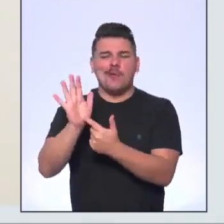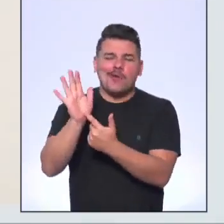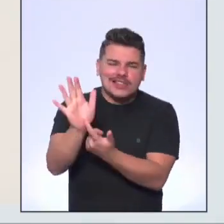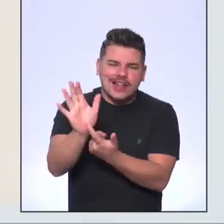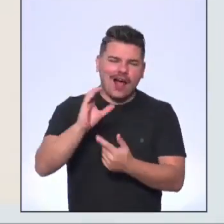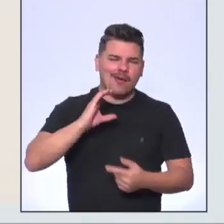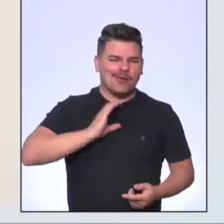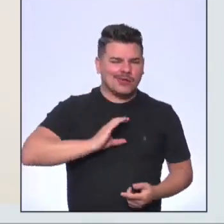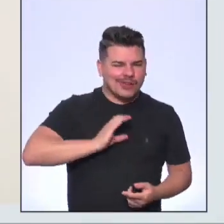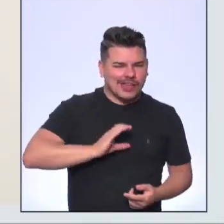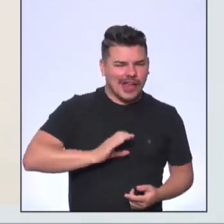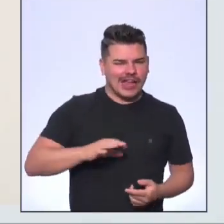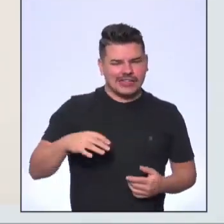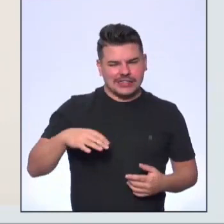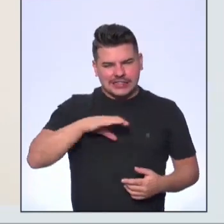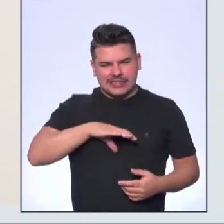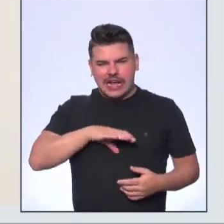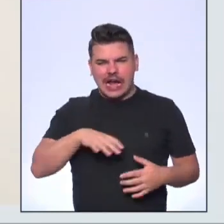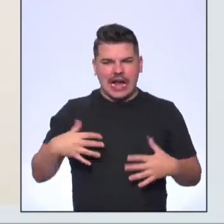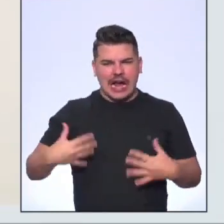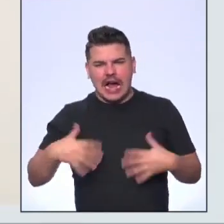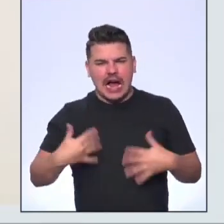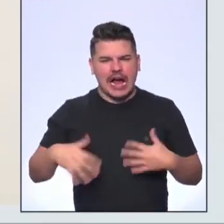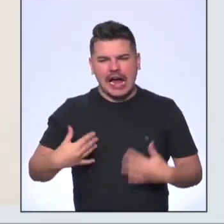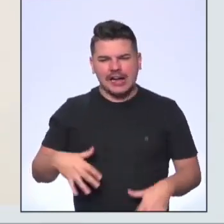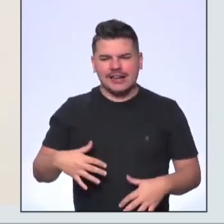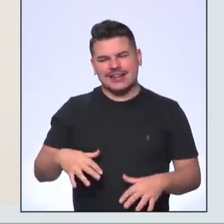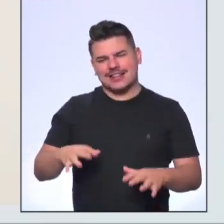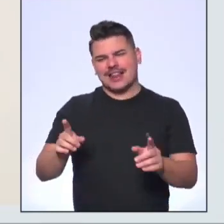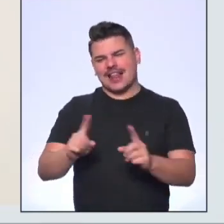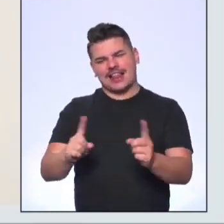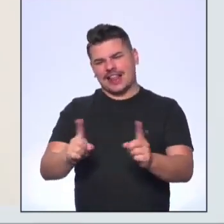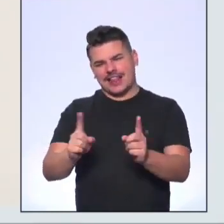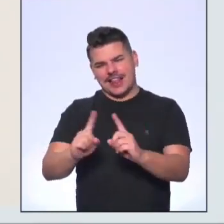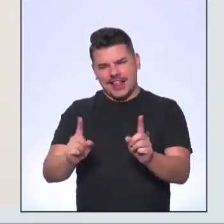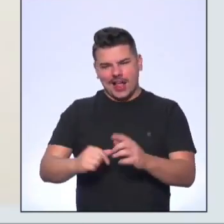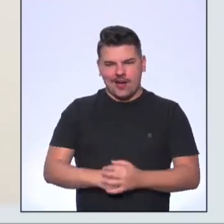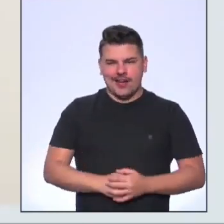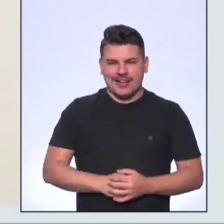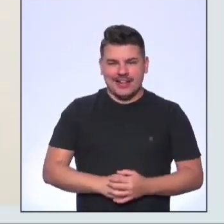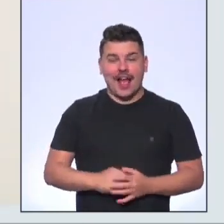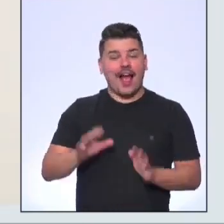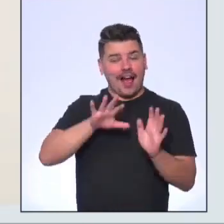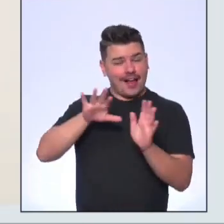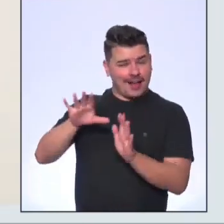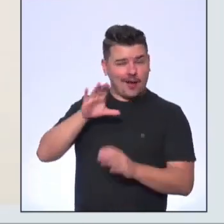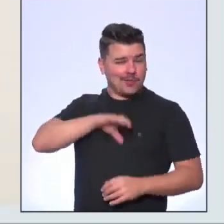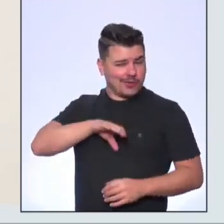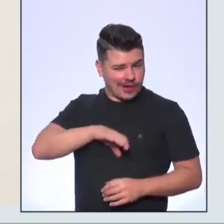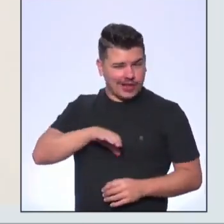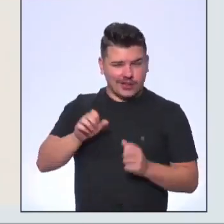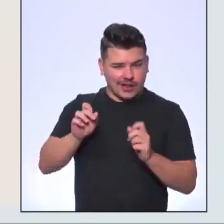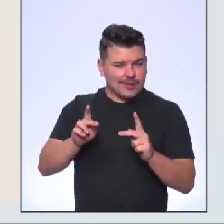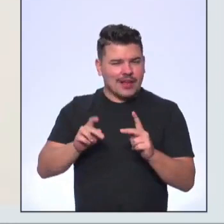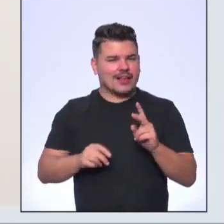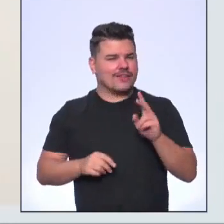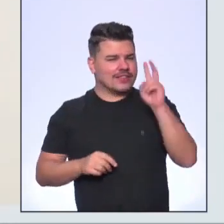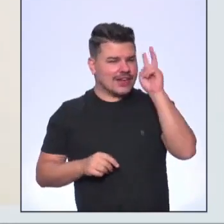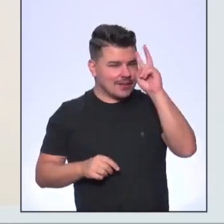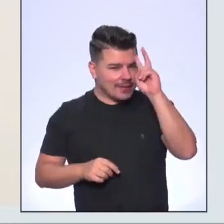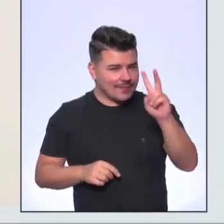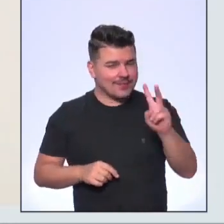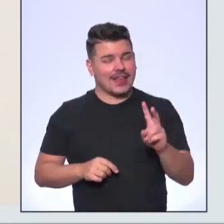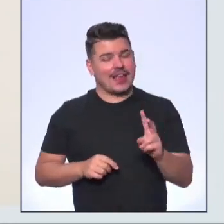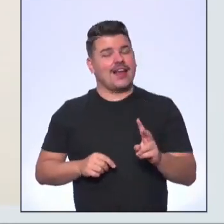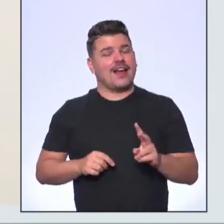é esse bicho de 7 cabeças, não. Mas antes de eu começar a falar do português, deixa eu lembrar uma outra coisa aqui, ó. Português,